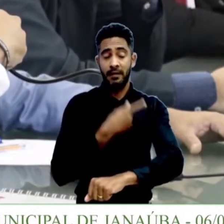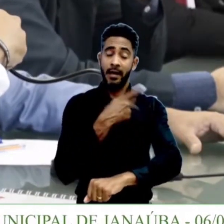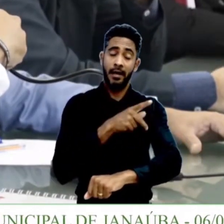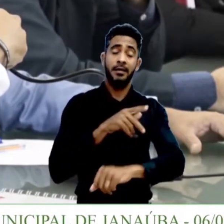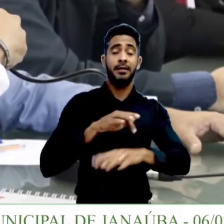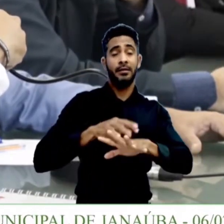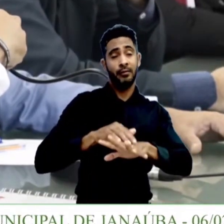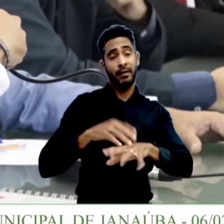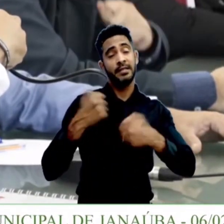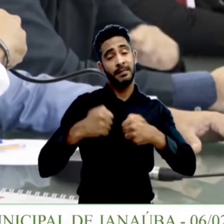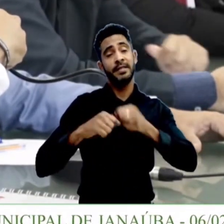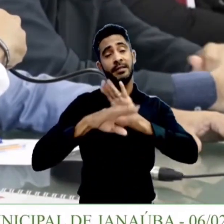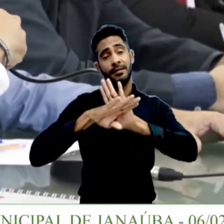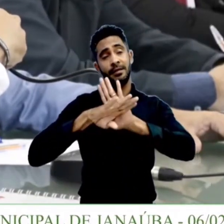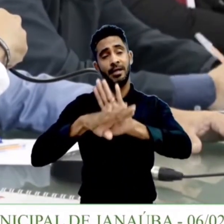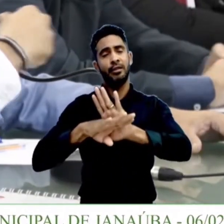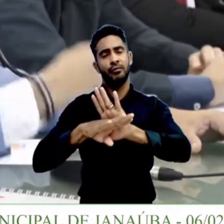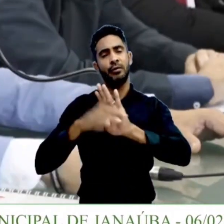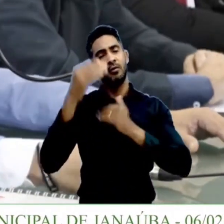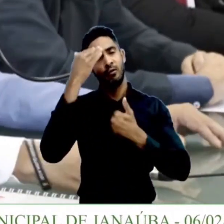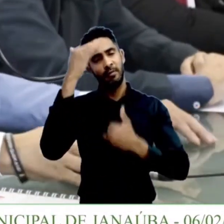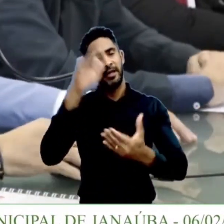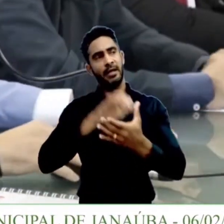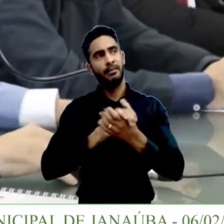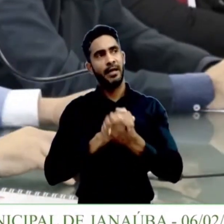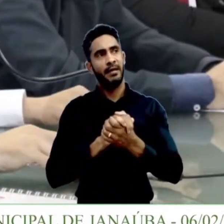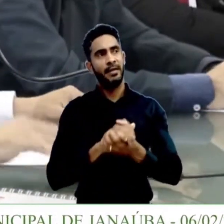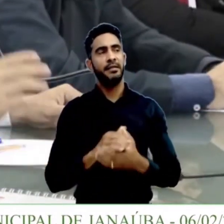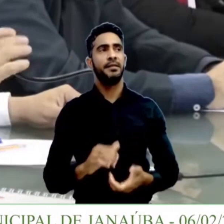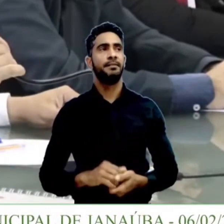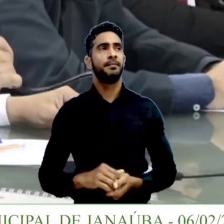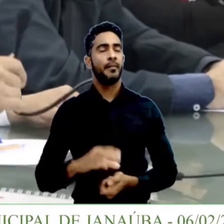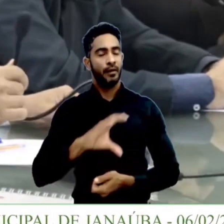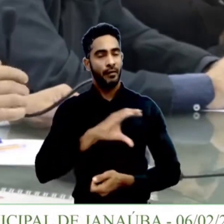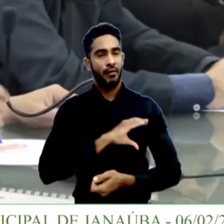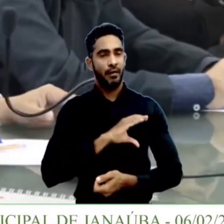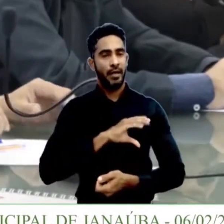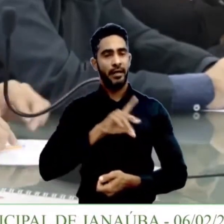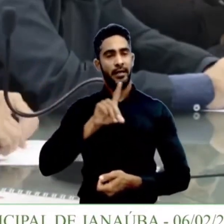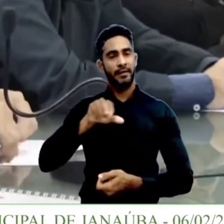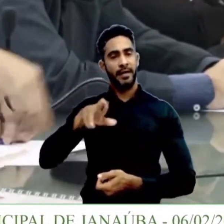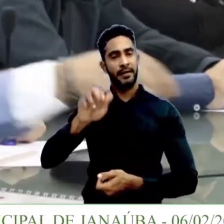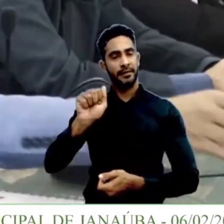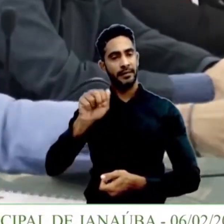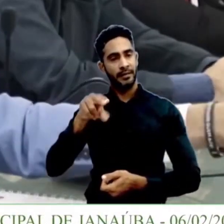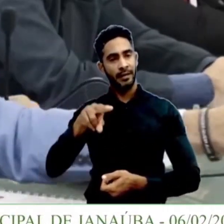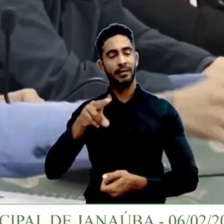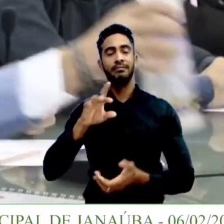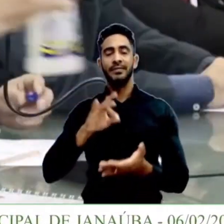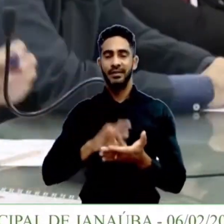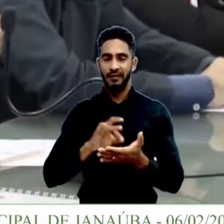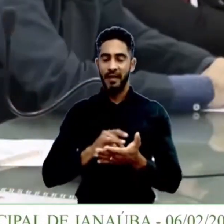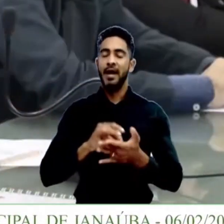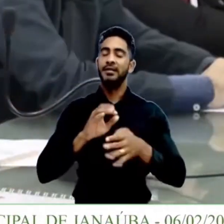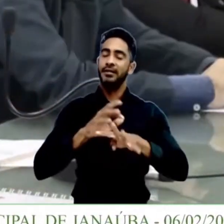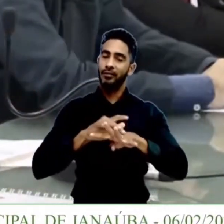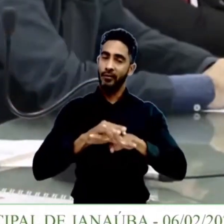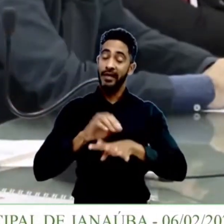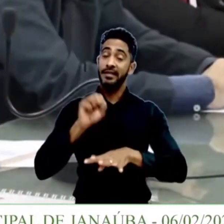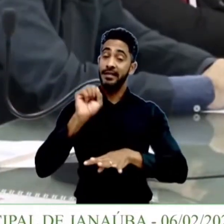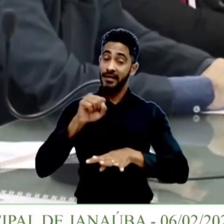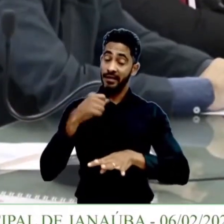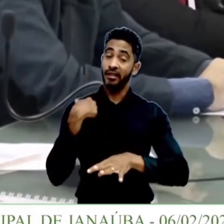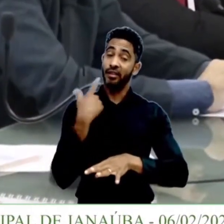e precisam de ajuda. Obrigado, parabéns. Nobre colega Derlan, realmente eles estão doentes e